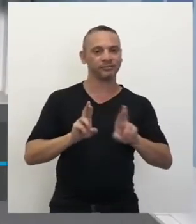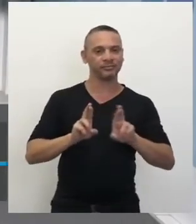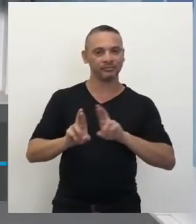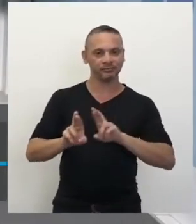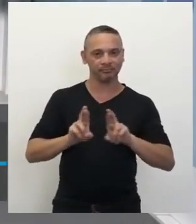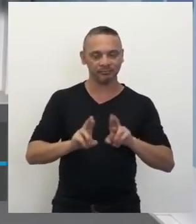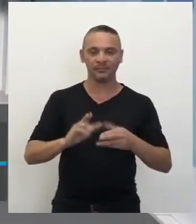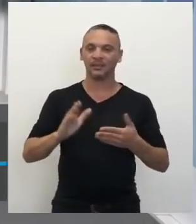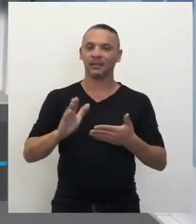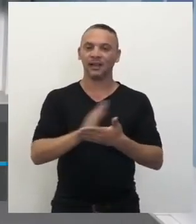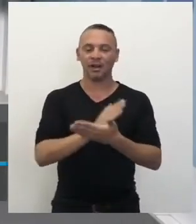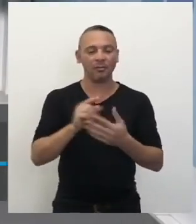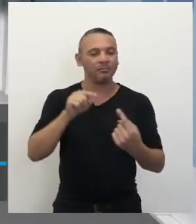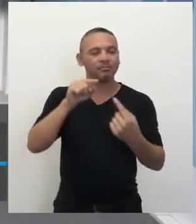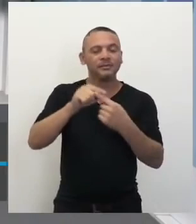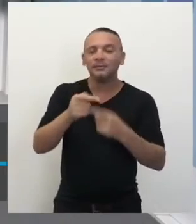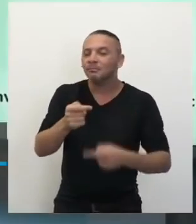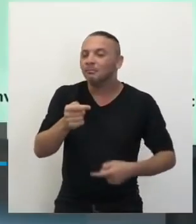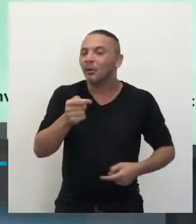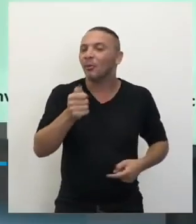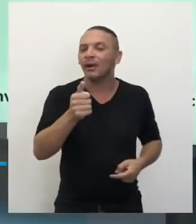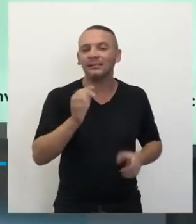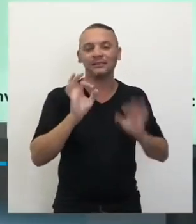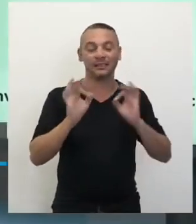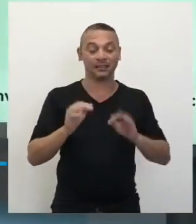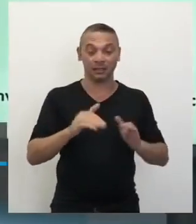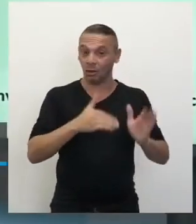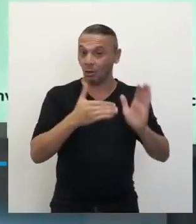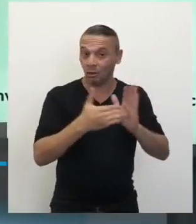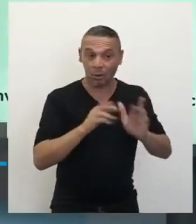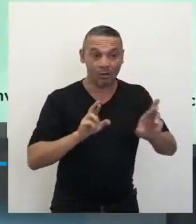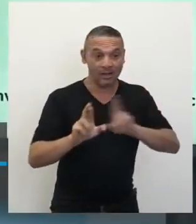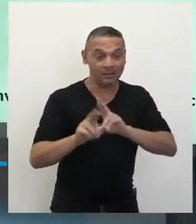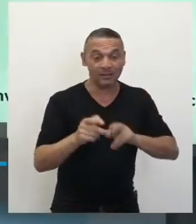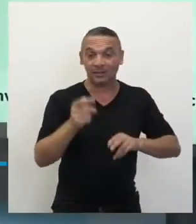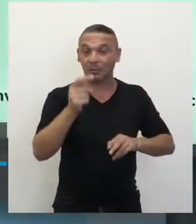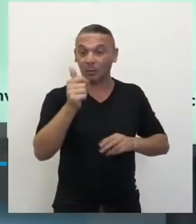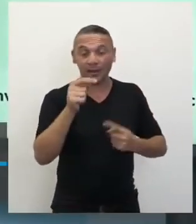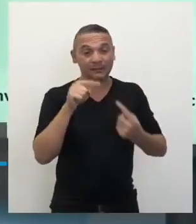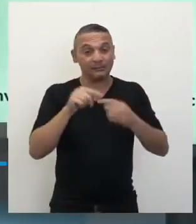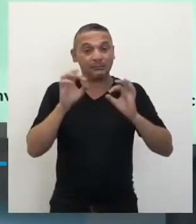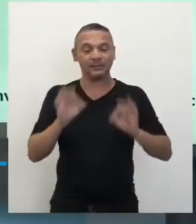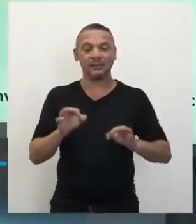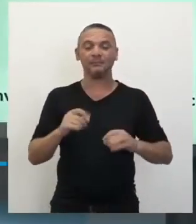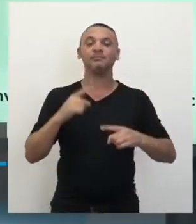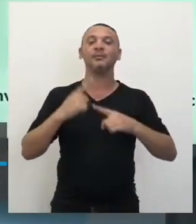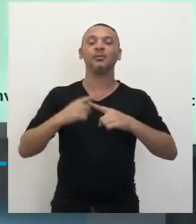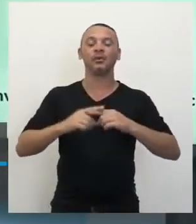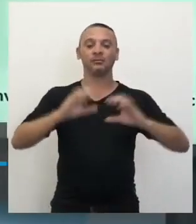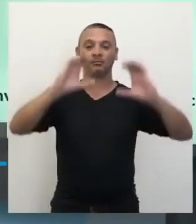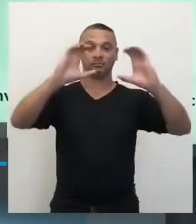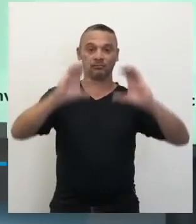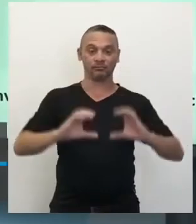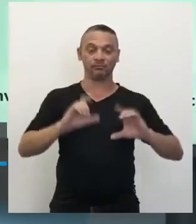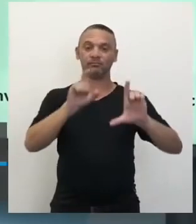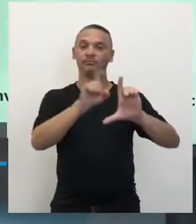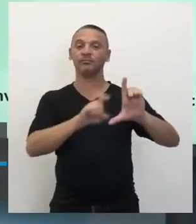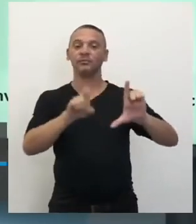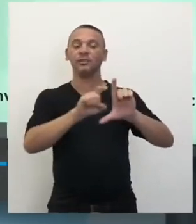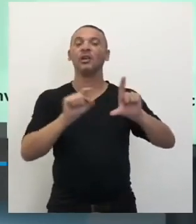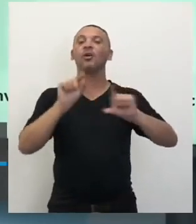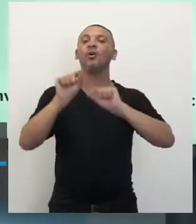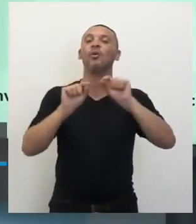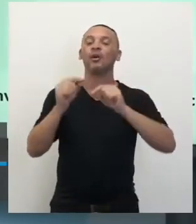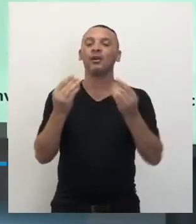aí que chegaram bem próximas e, na verdade, todas estão dentro do contexto, né? Porque cidadania digital é um modo